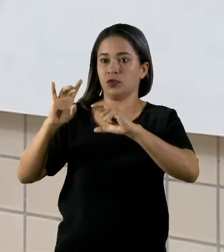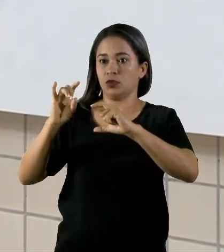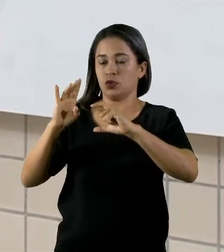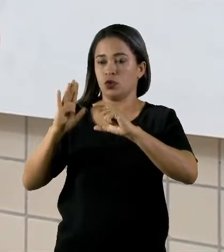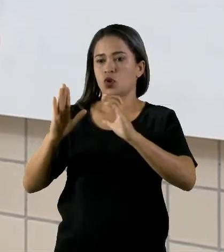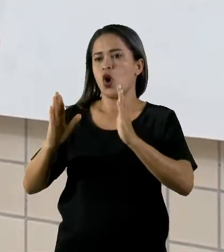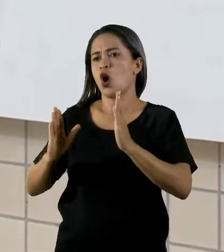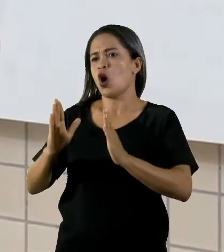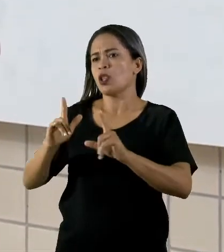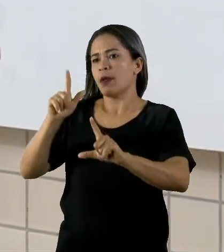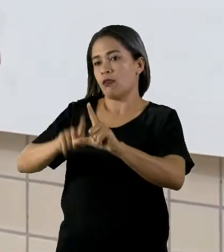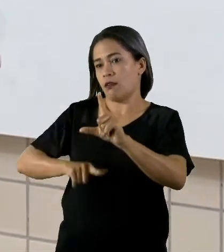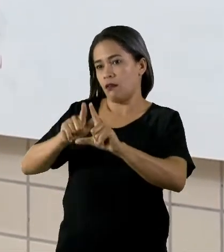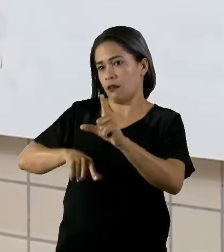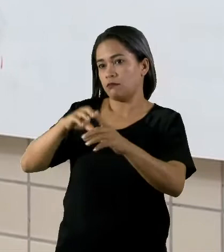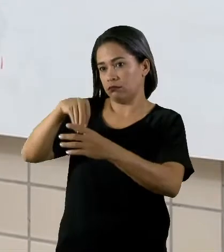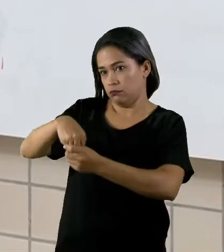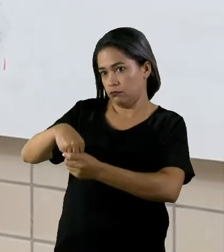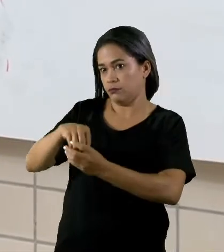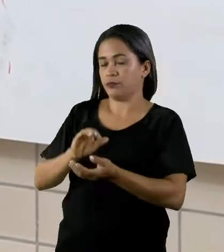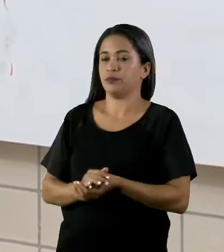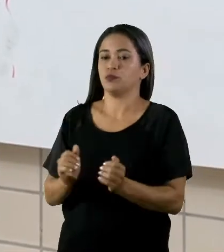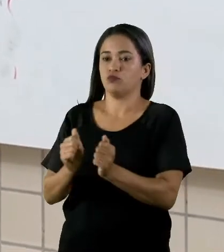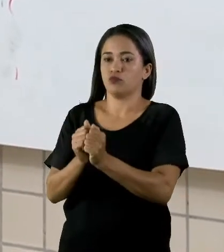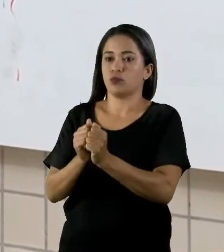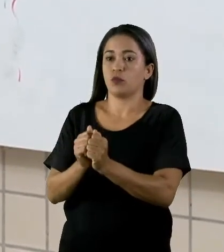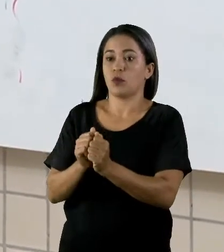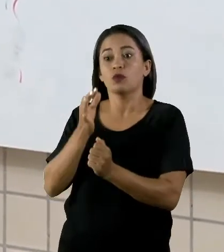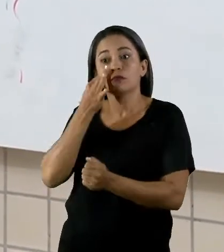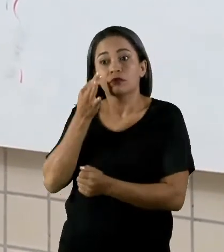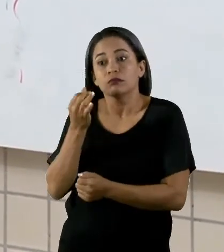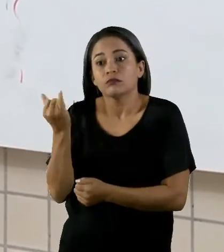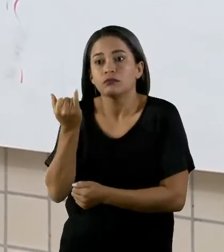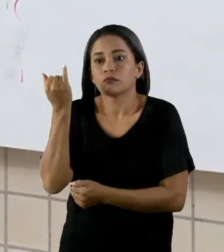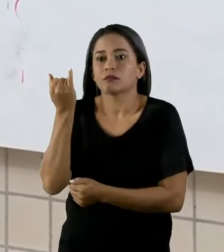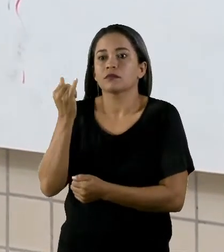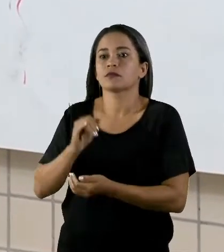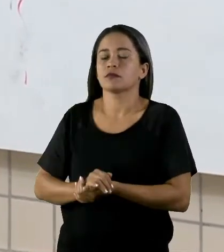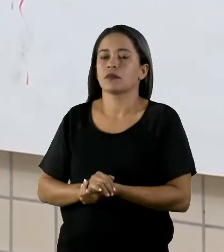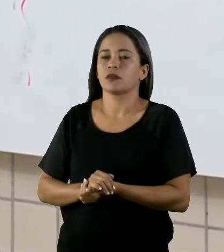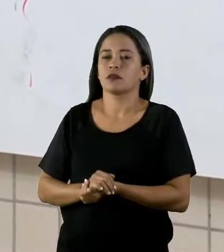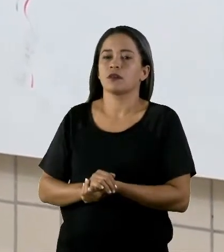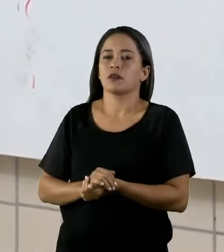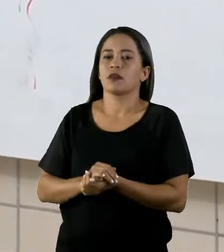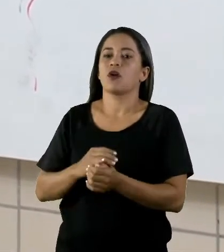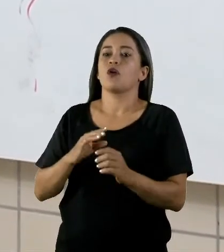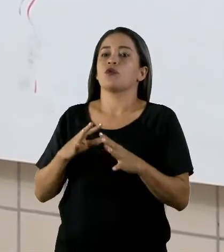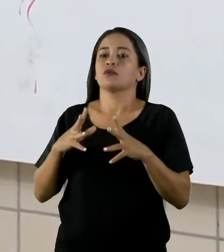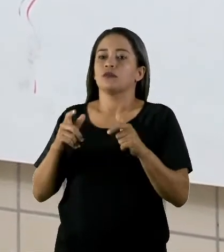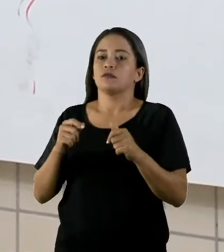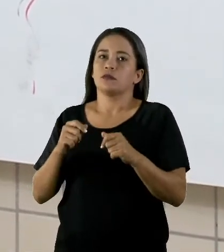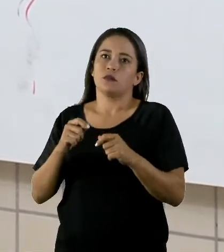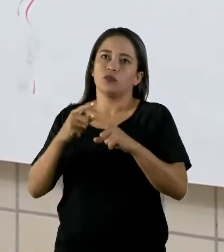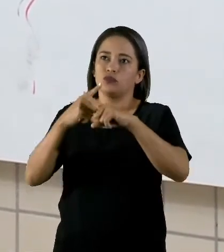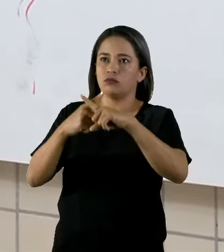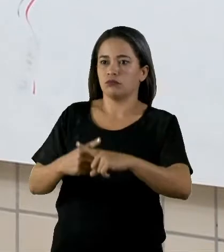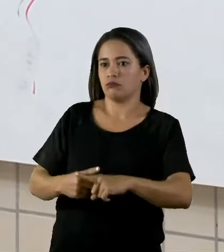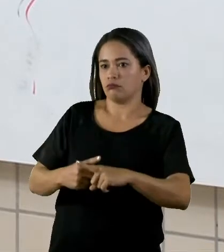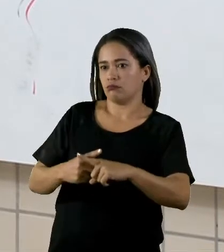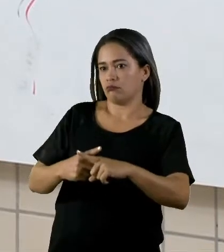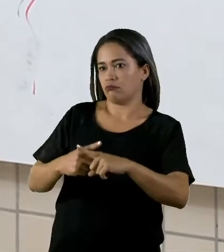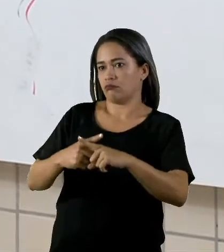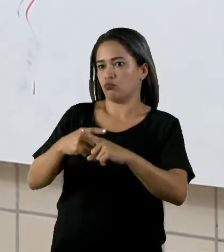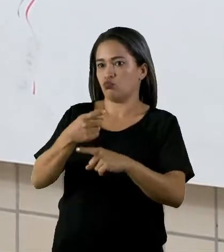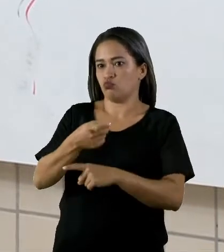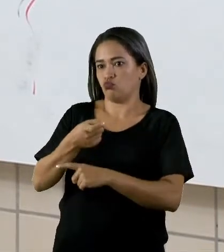parte literal, ok? Outra observação importante, o termo que multiplica o x ao quadrado, ou y ao quadrado, enfim, ele